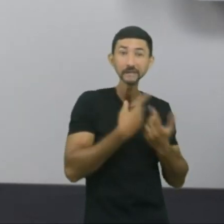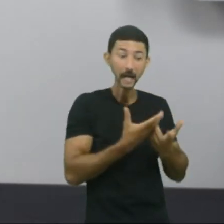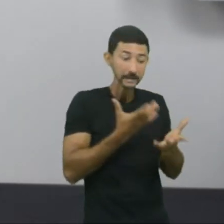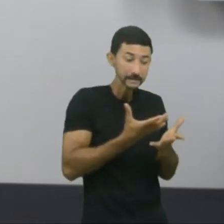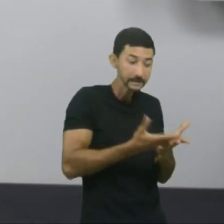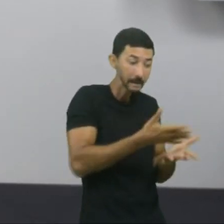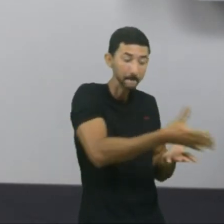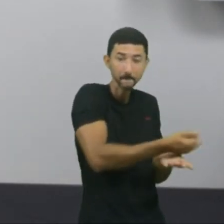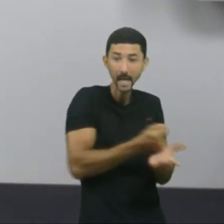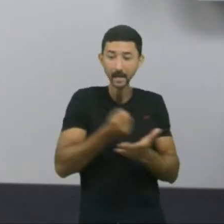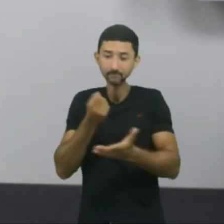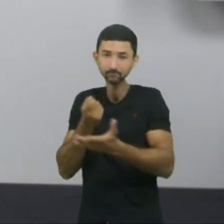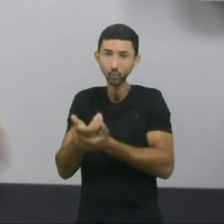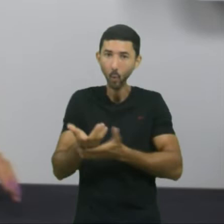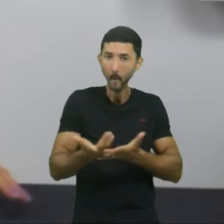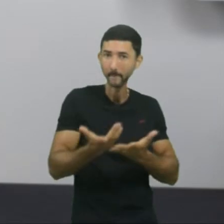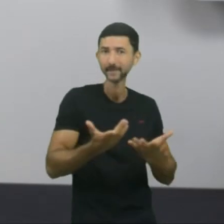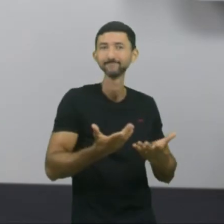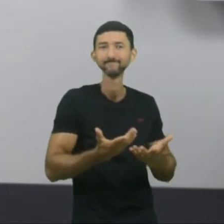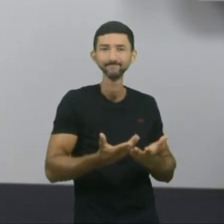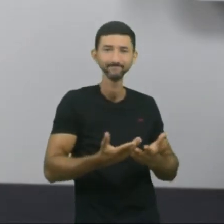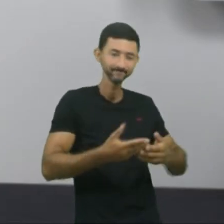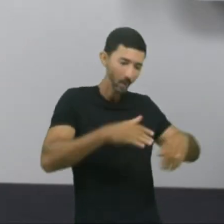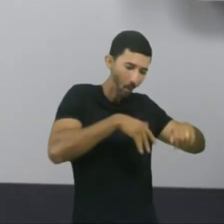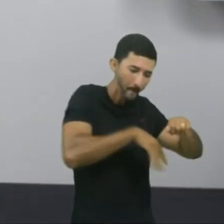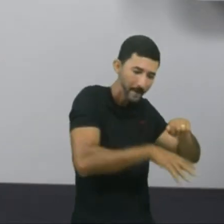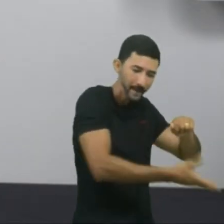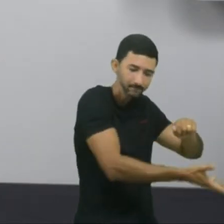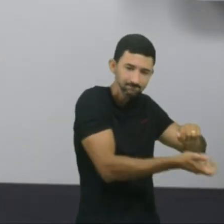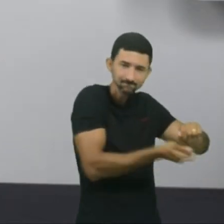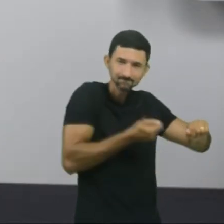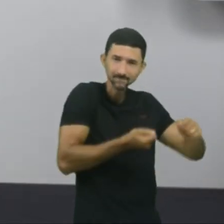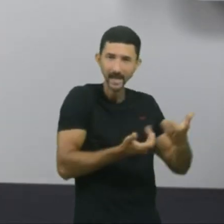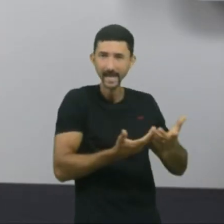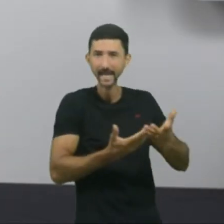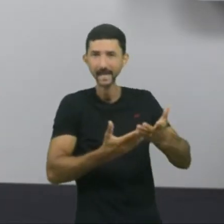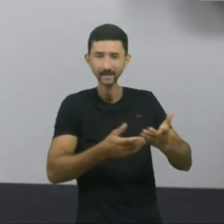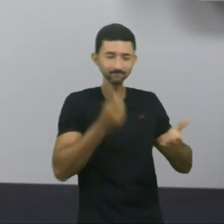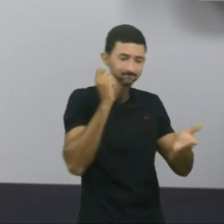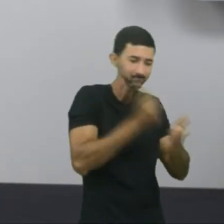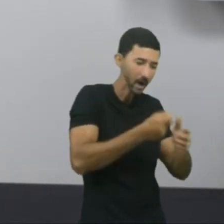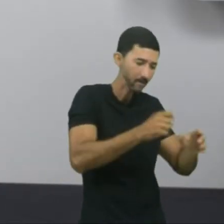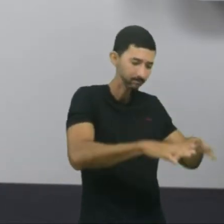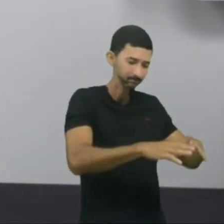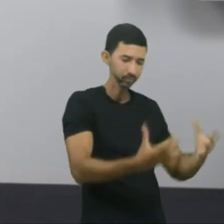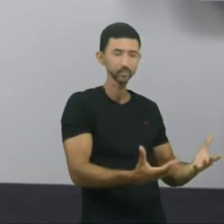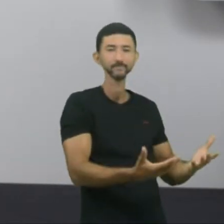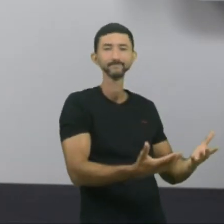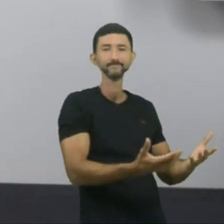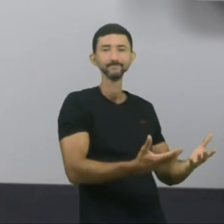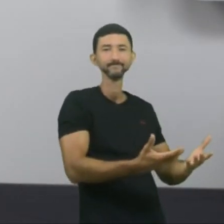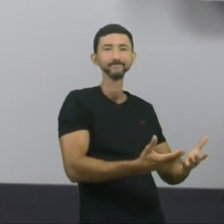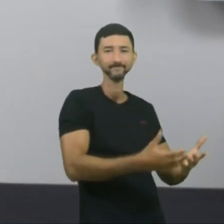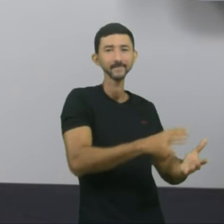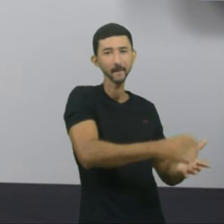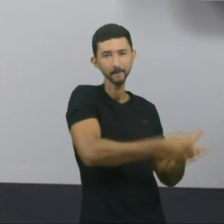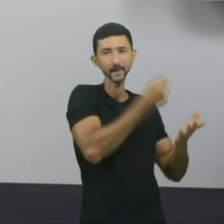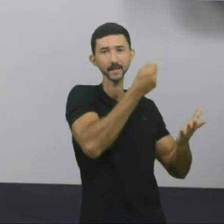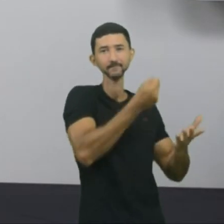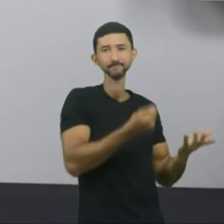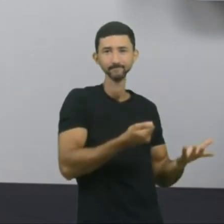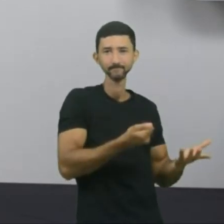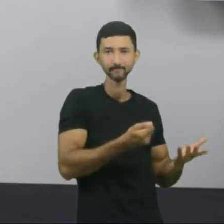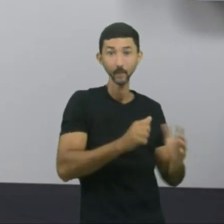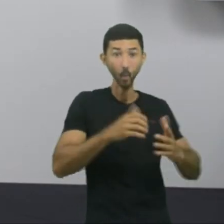compra, vontade, basta você ir lá debaixo do colchão, vai lá no cofre, quebra, logo você resgata o dinheiro.